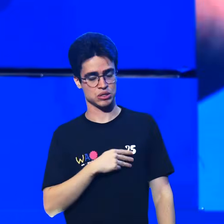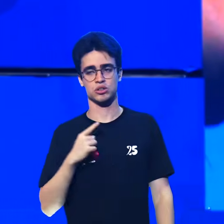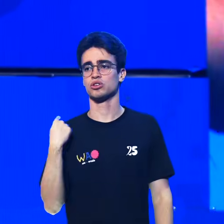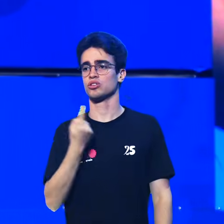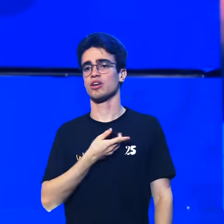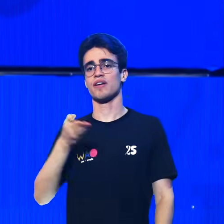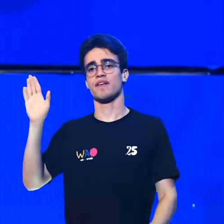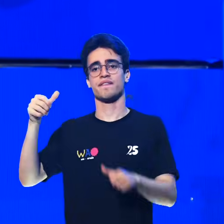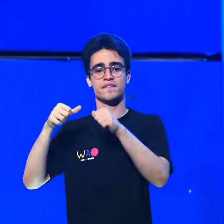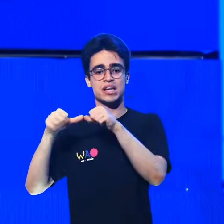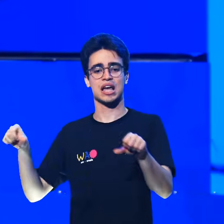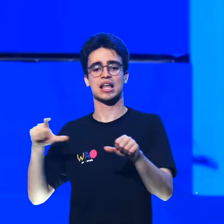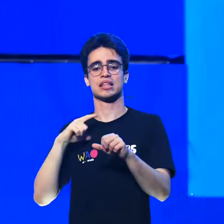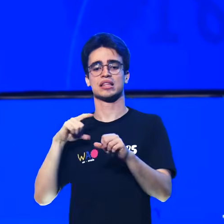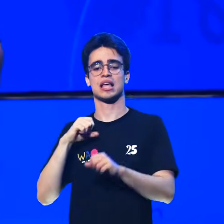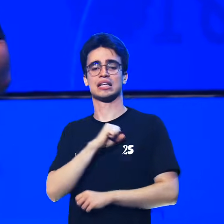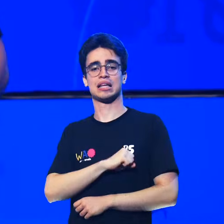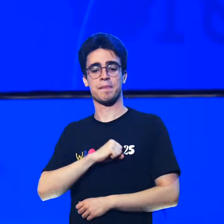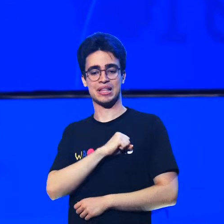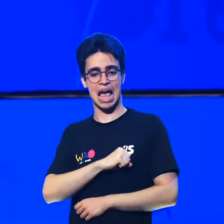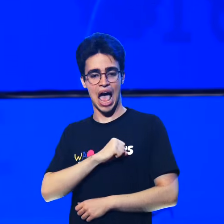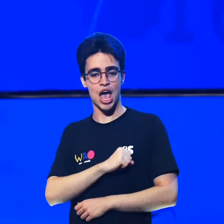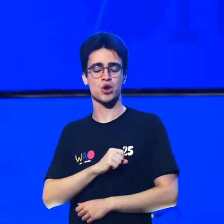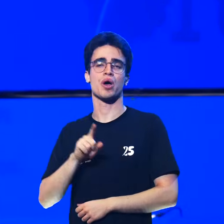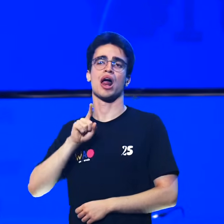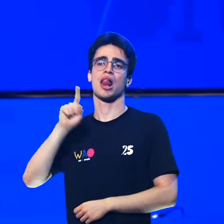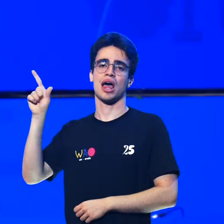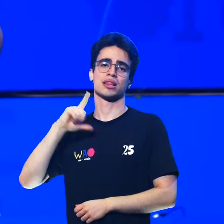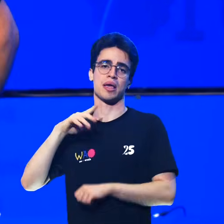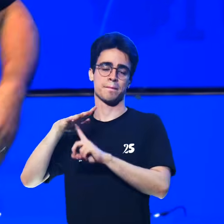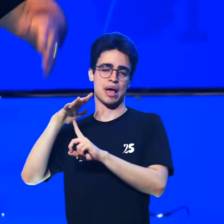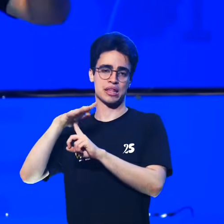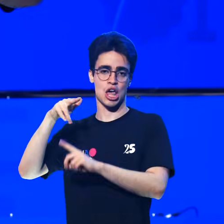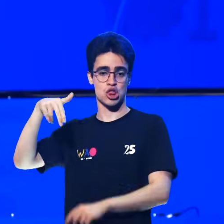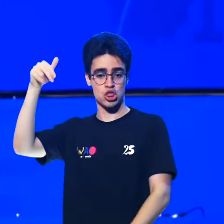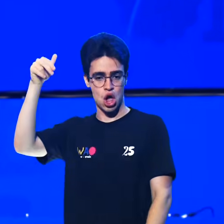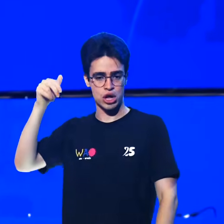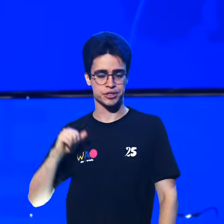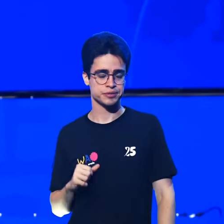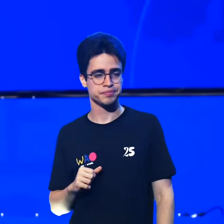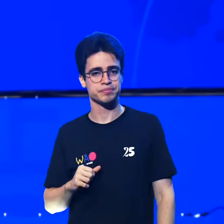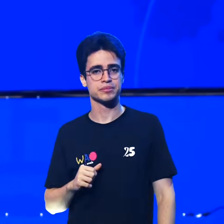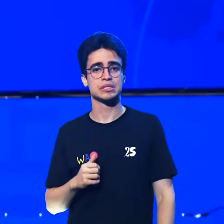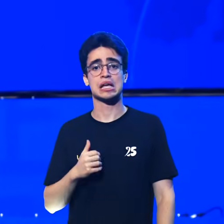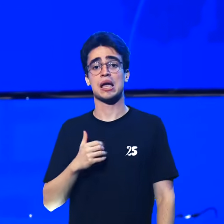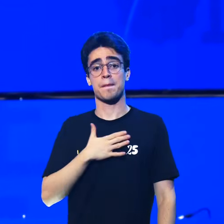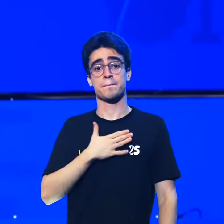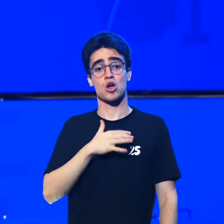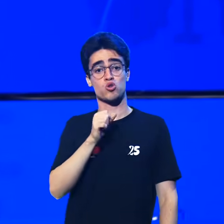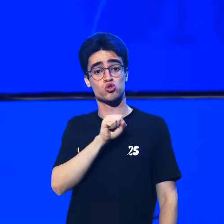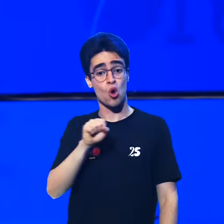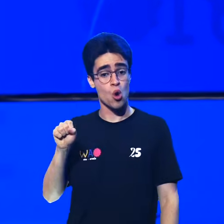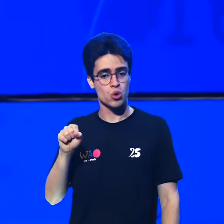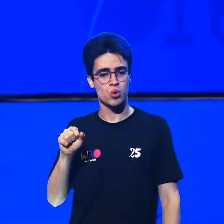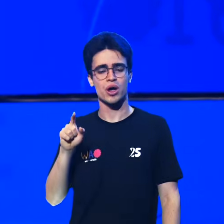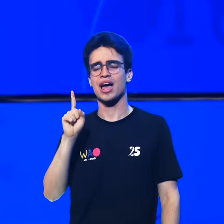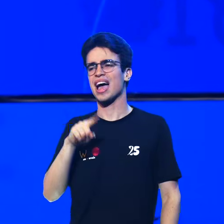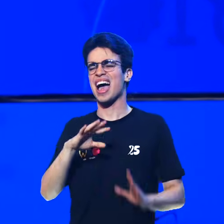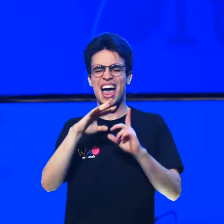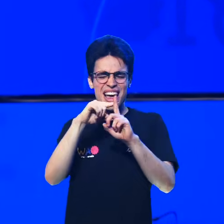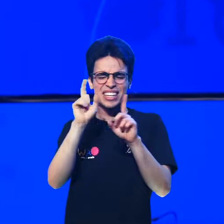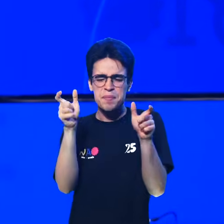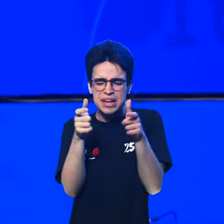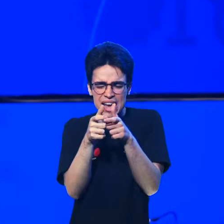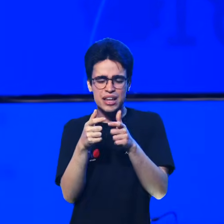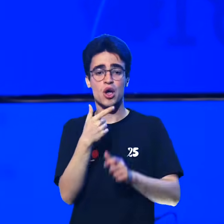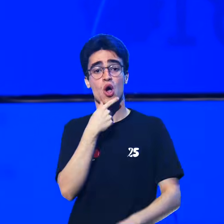seminário Betânia, em Autônia, no norte do Paraná. Meu sogro, a igreja era tão pequena.